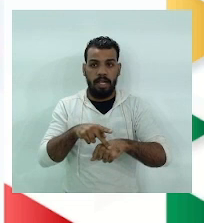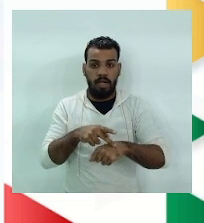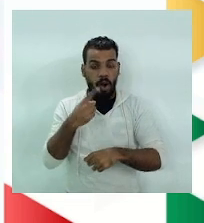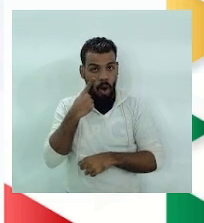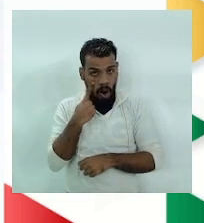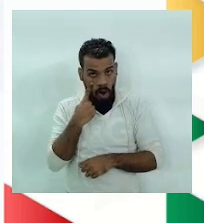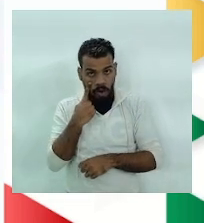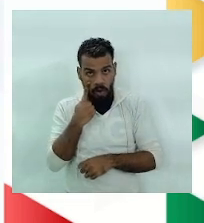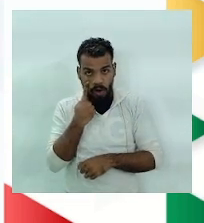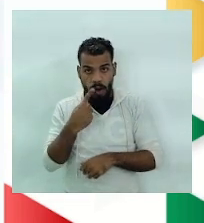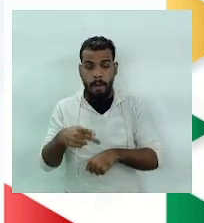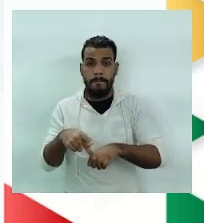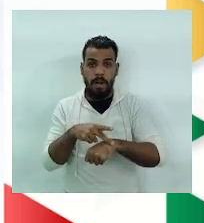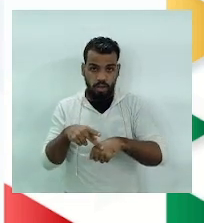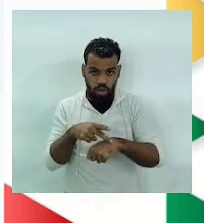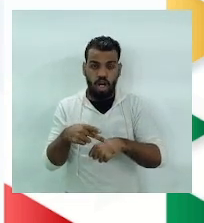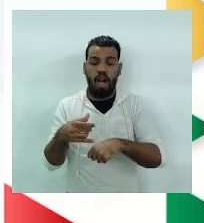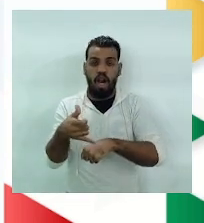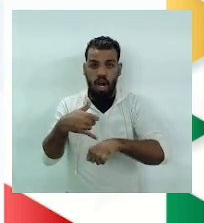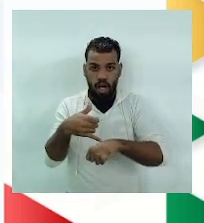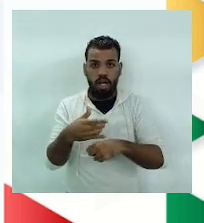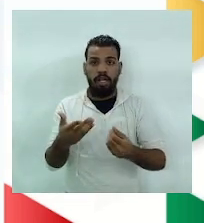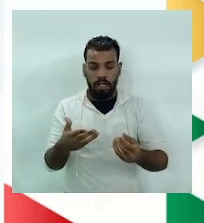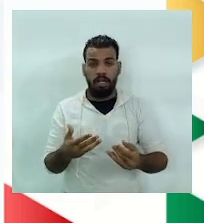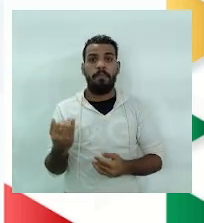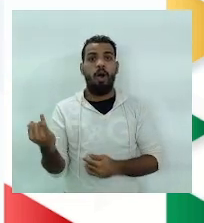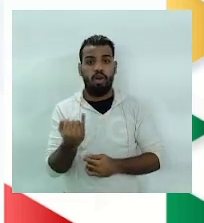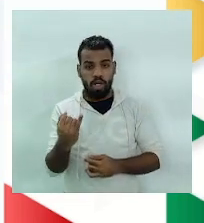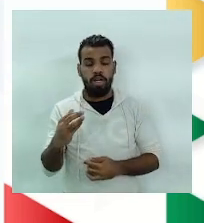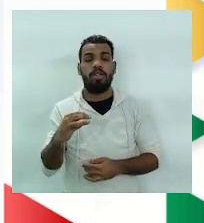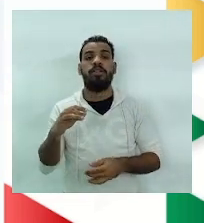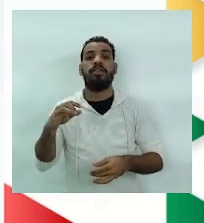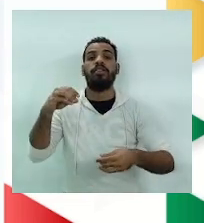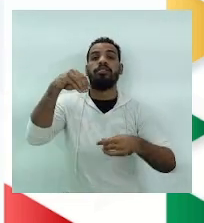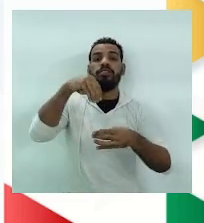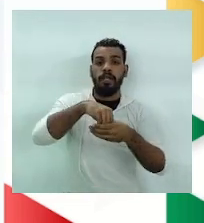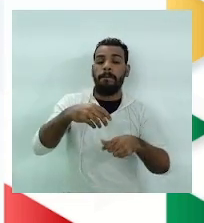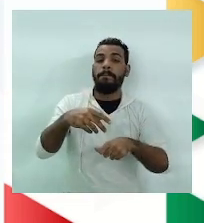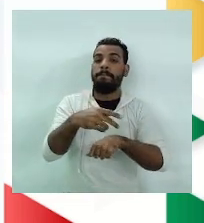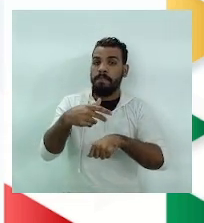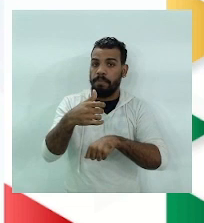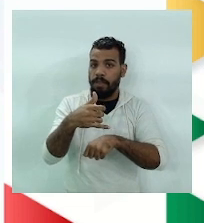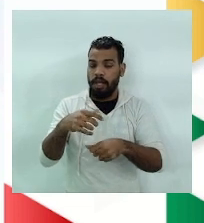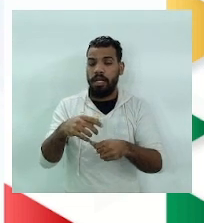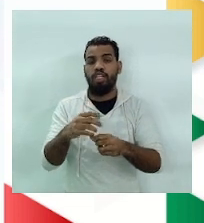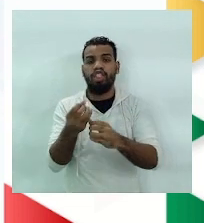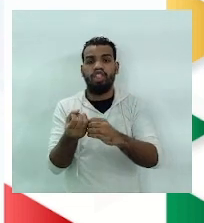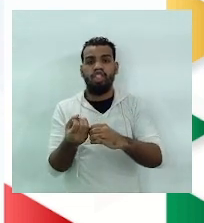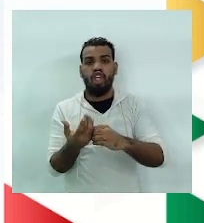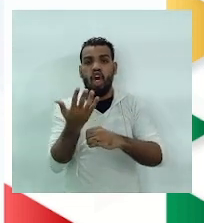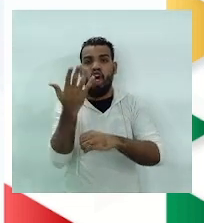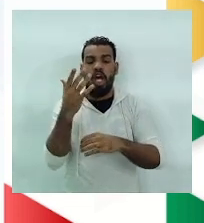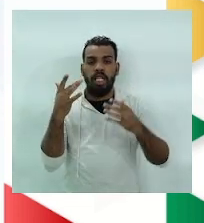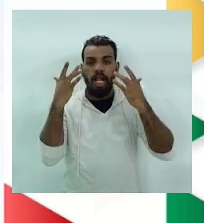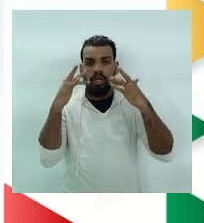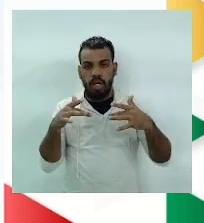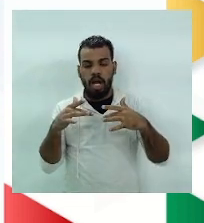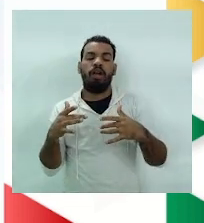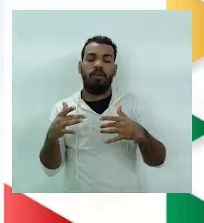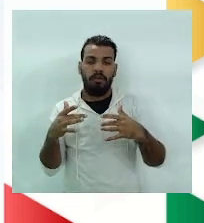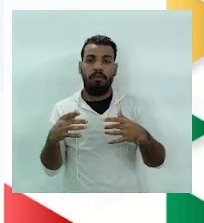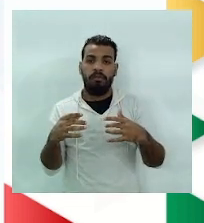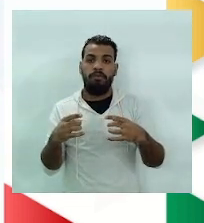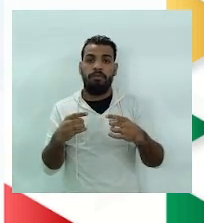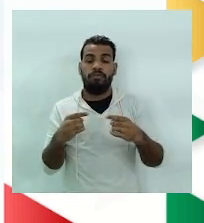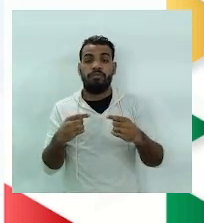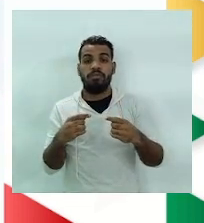a importância econômica das rochas sedimentares está em reservas de petróleo, gás natural e carvão mineral,